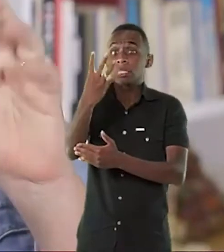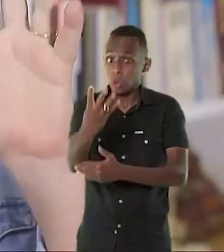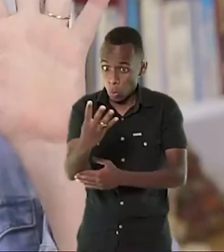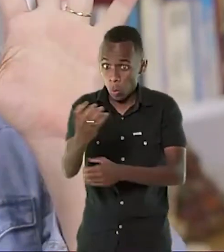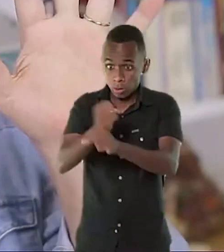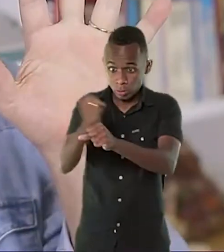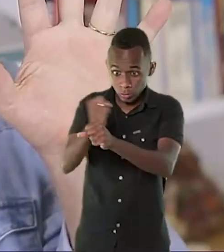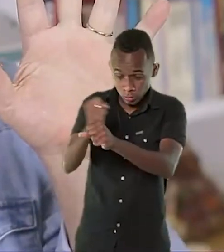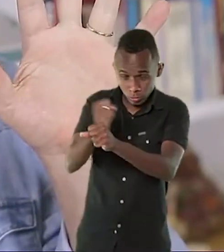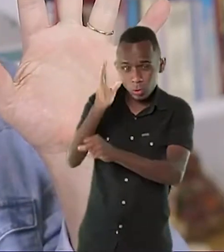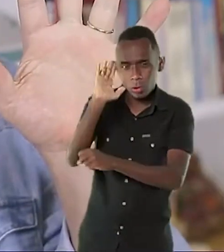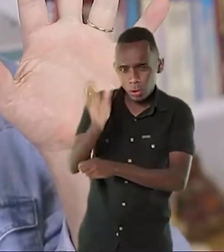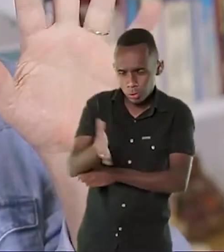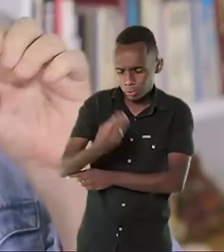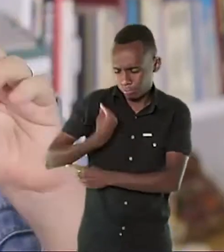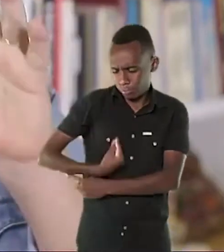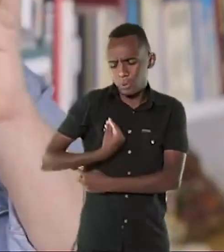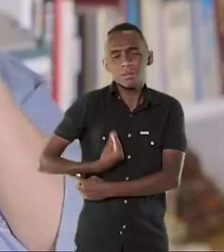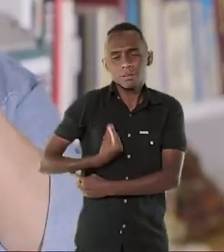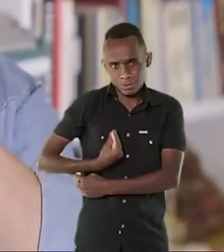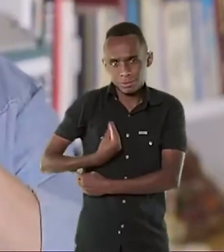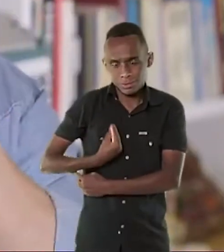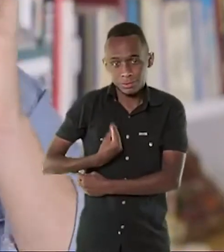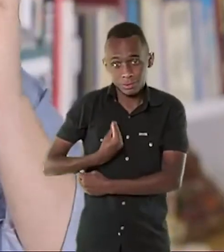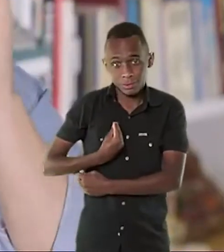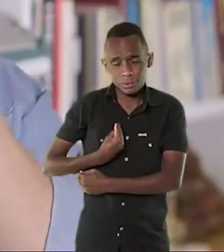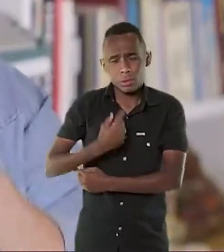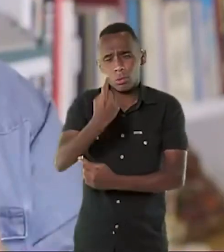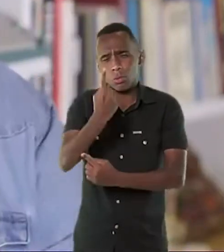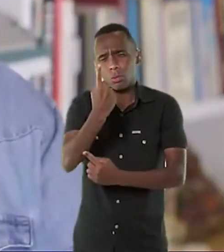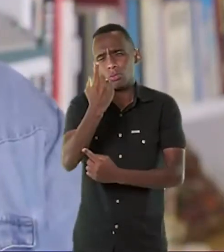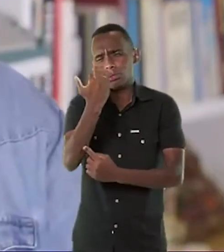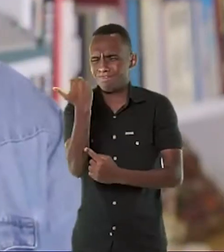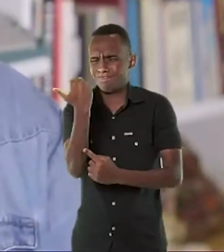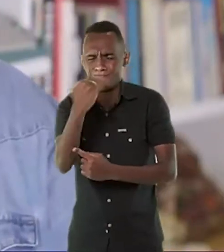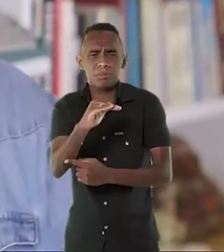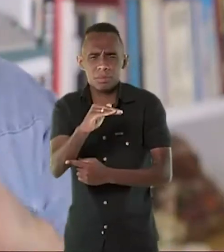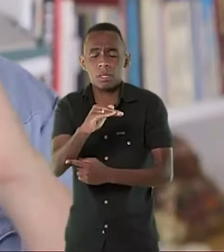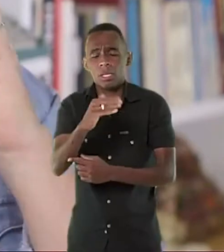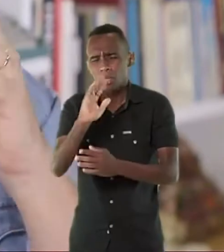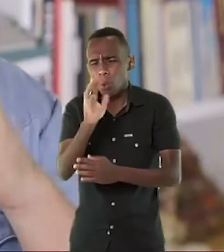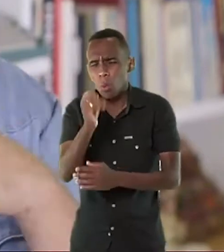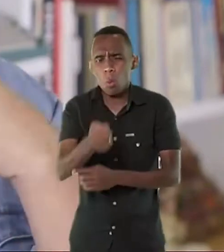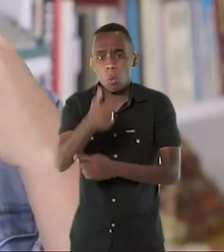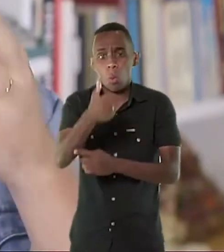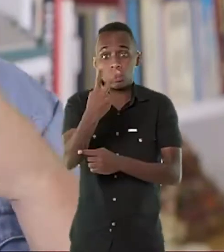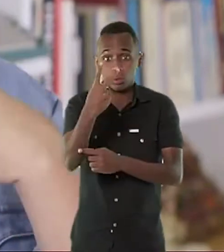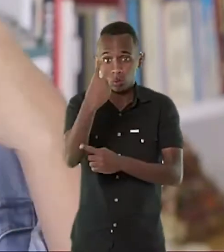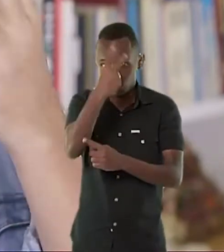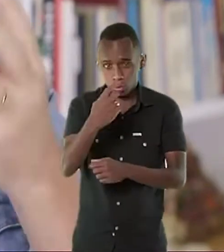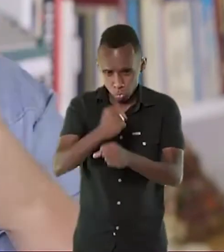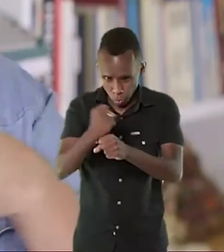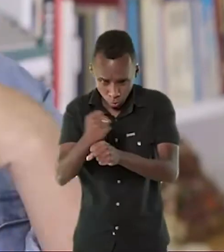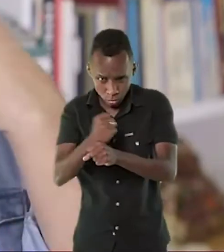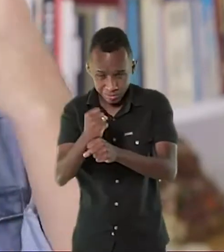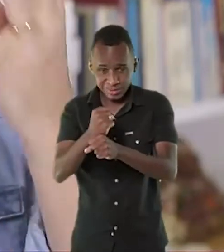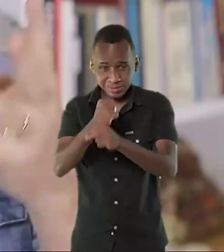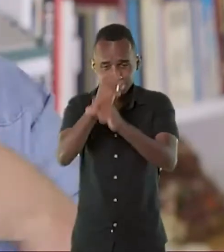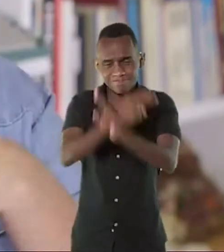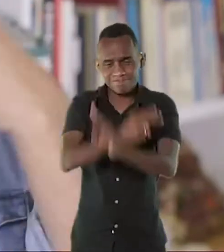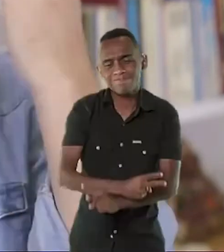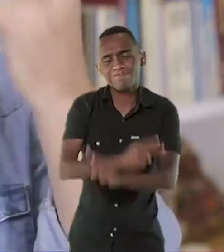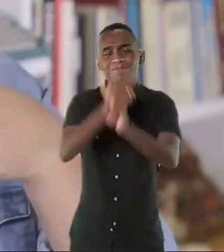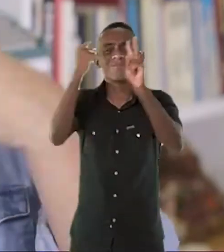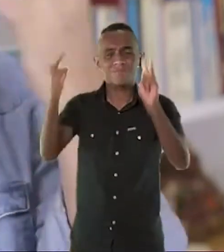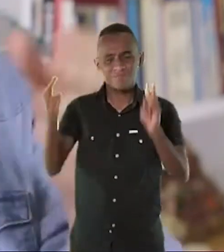homem branco, de cabelos e barba grisalhos. Ele usa um óculos de armação marrom e veste uma camisa